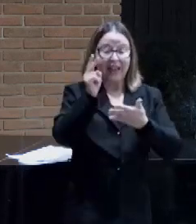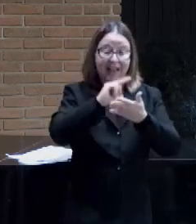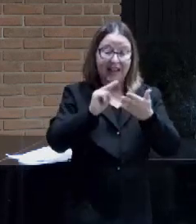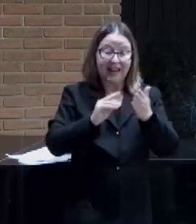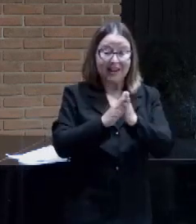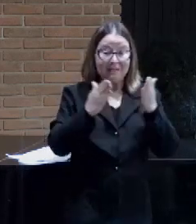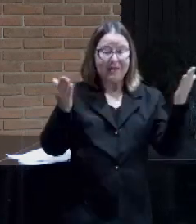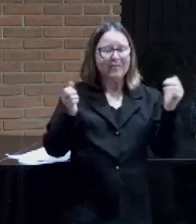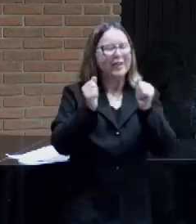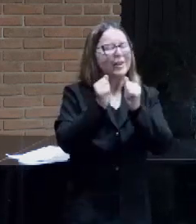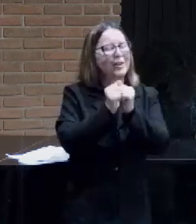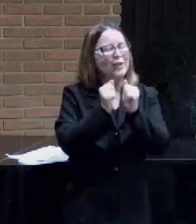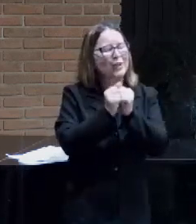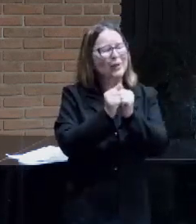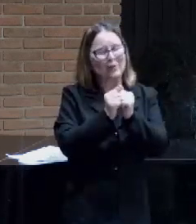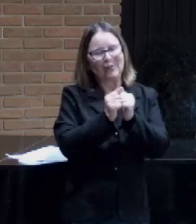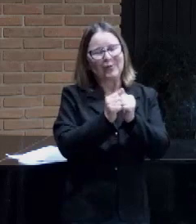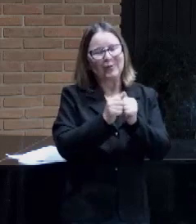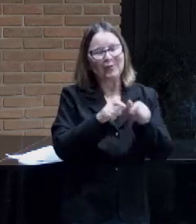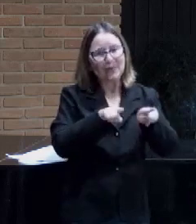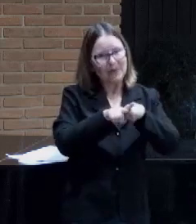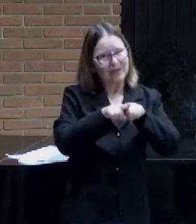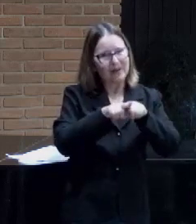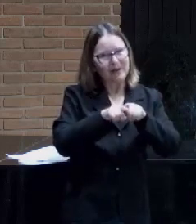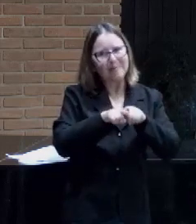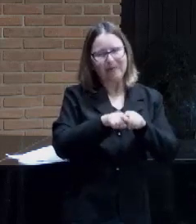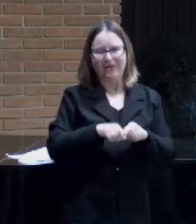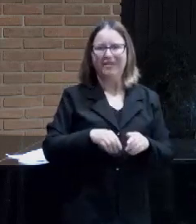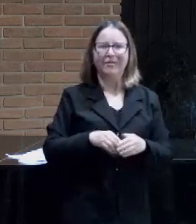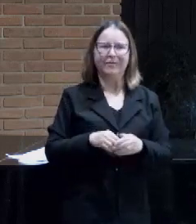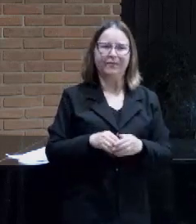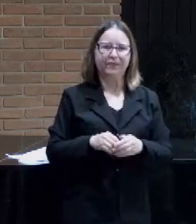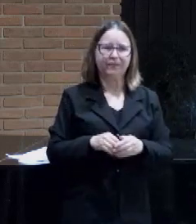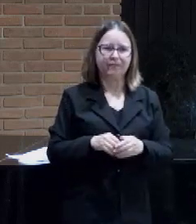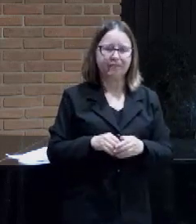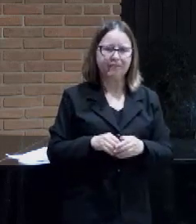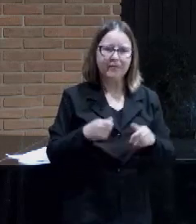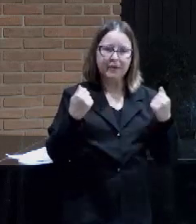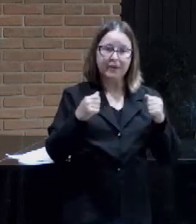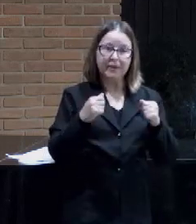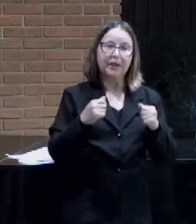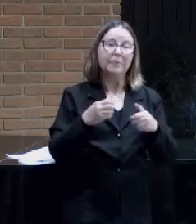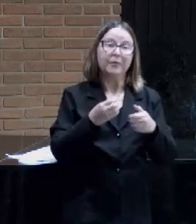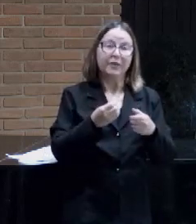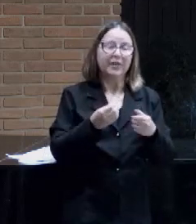junto, evangelize junto, discipule junto. Meus irmãos, vivamos em comunidade.